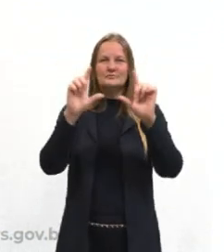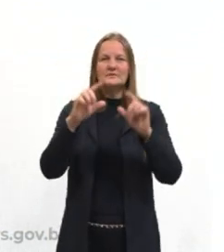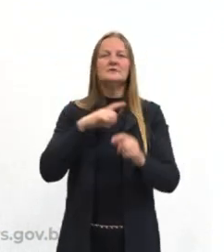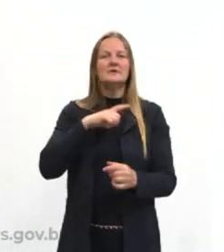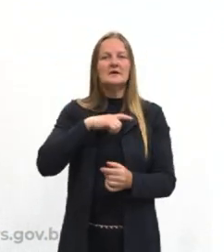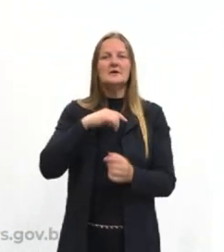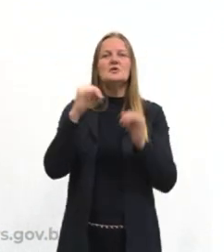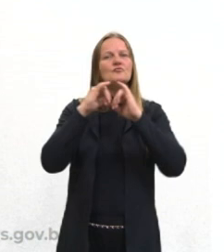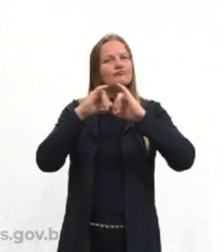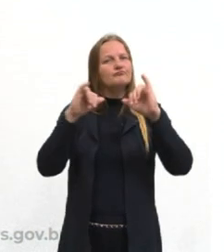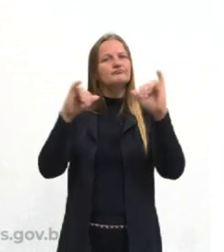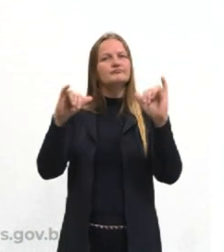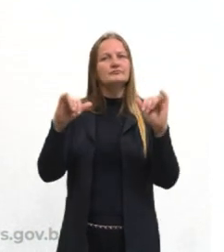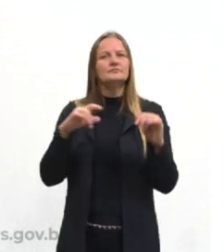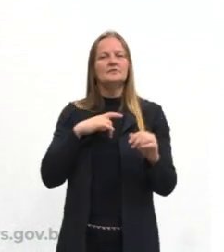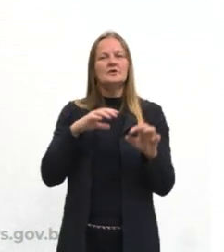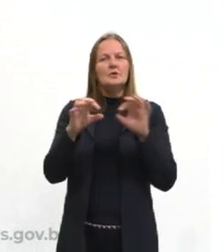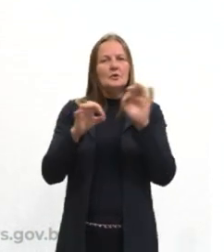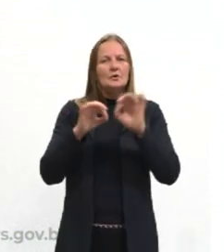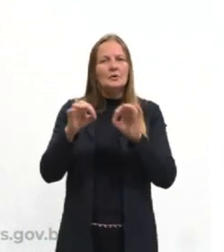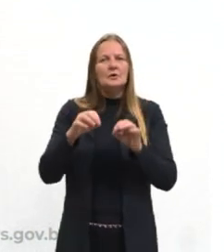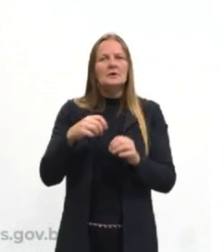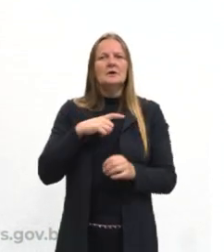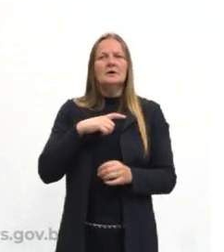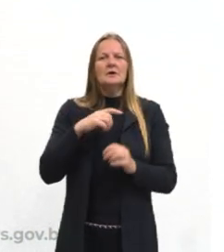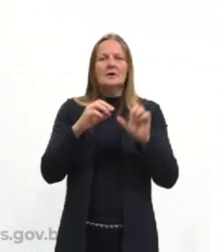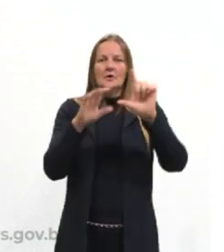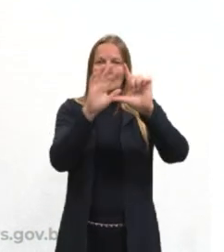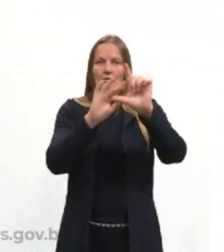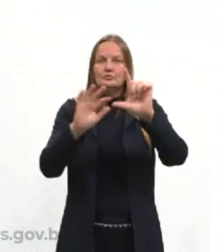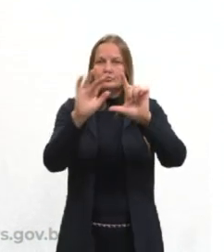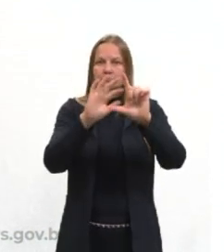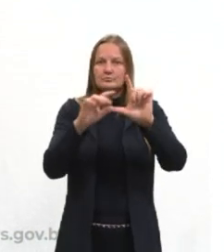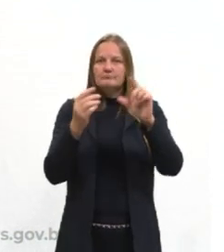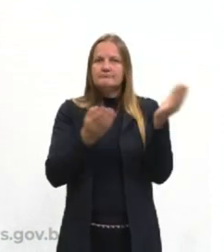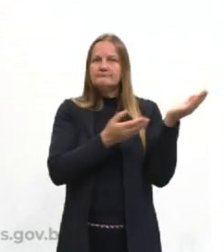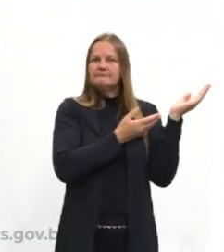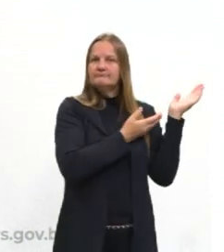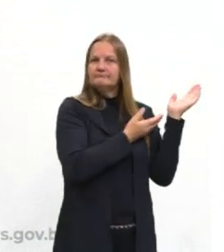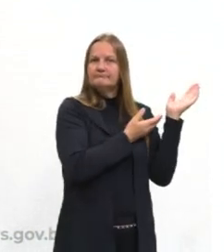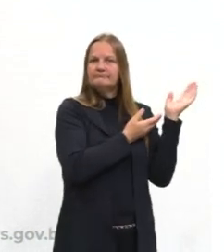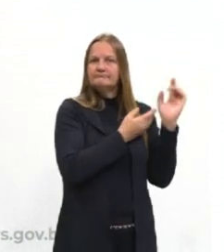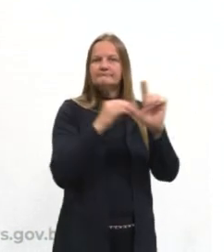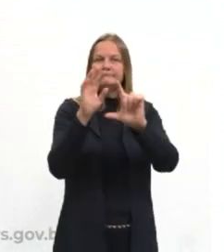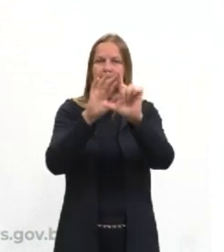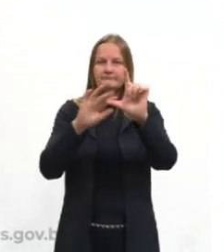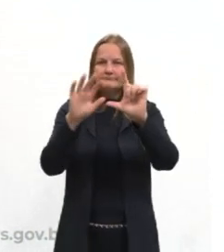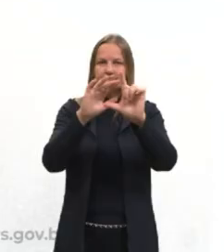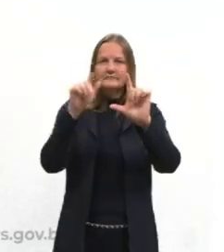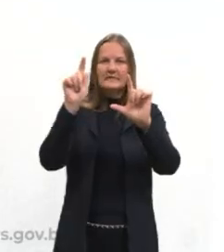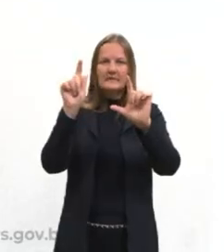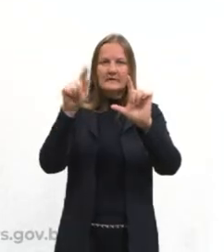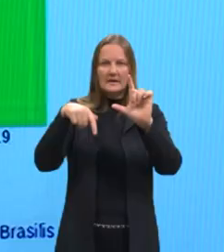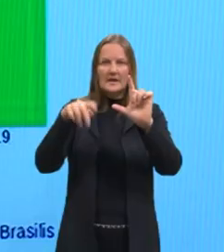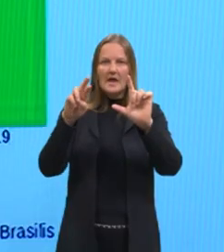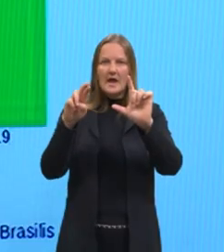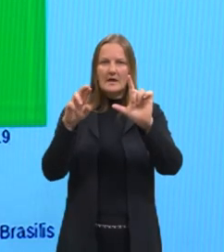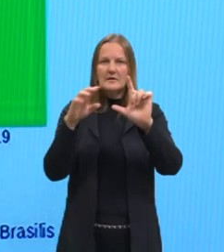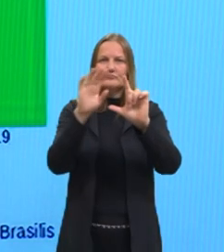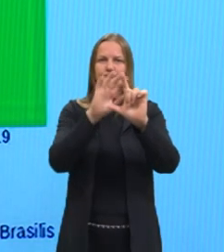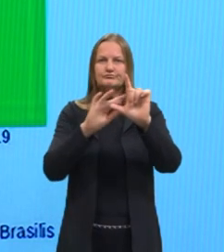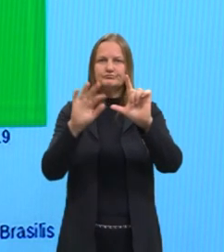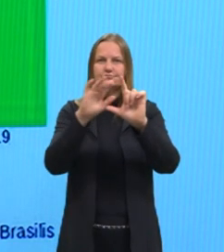informativos de projetos né e aqui tá um QR code para vocês sobre esses esses